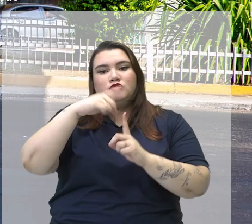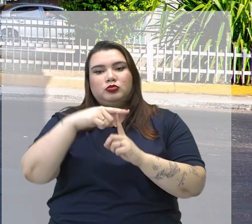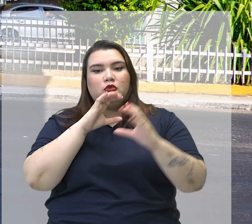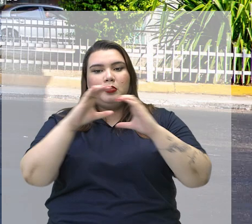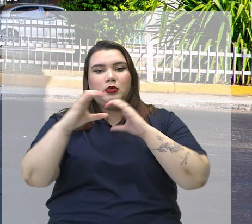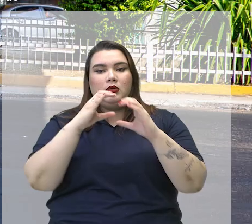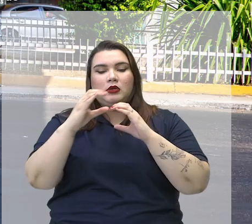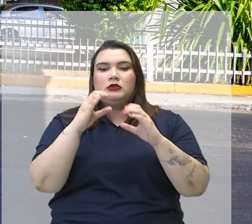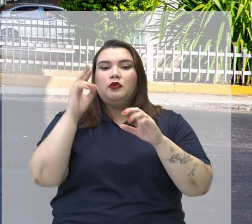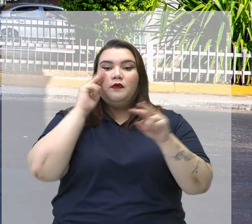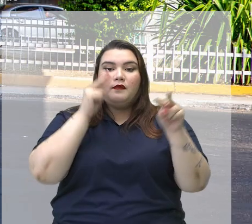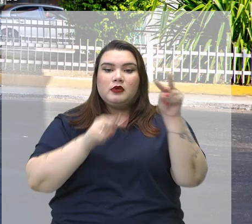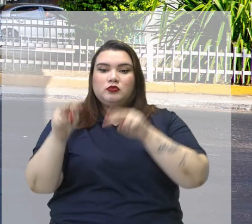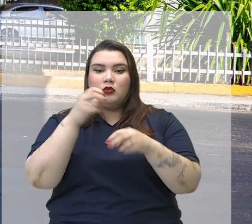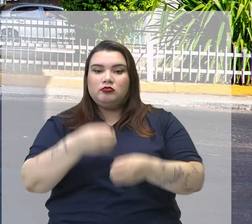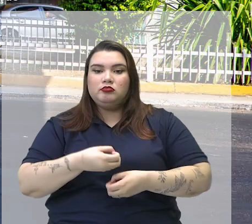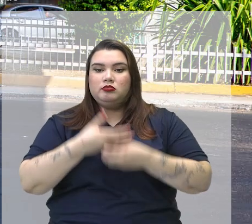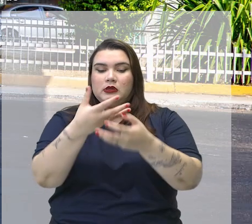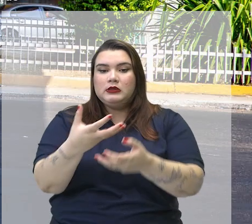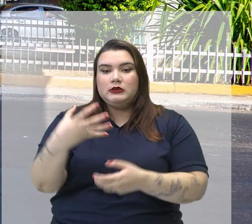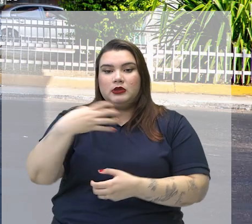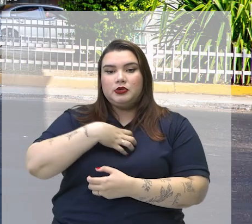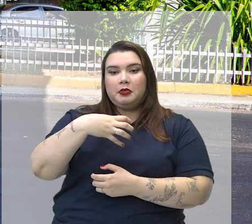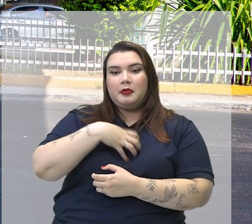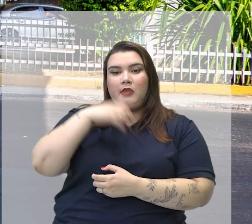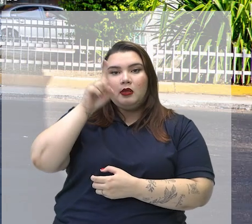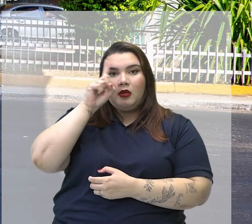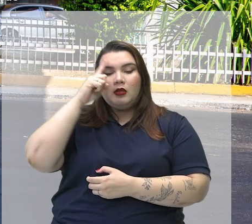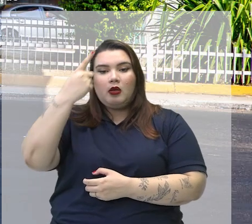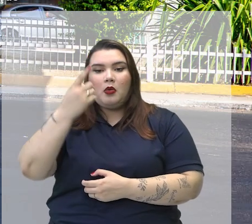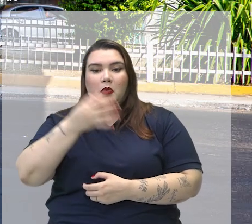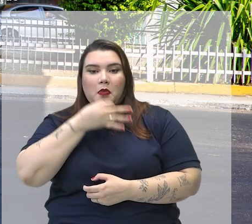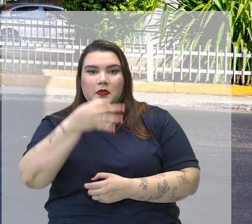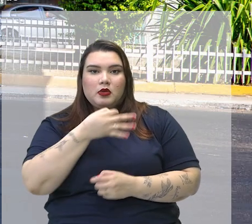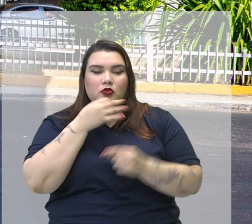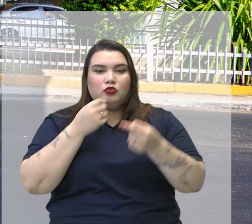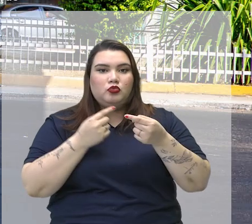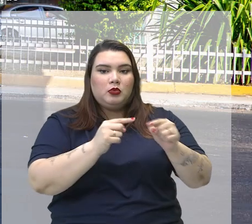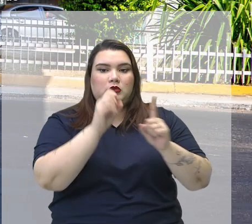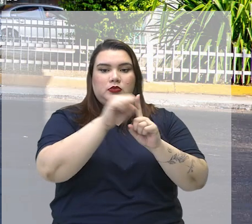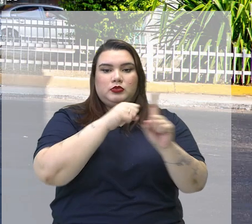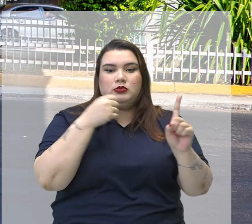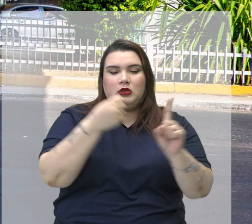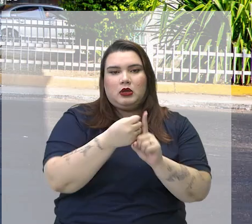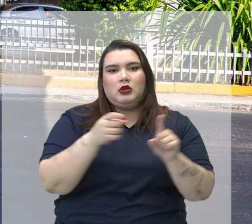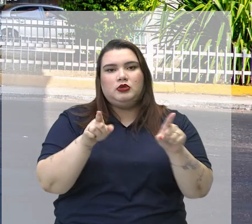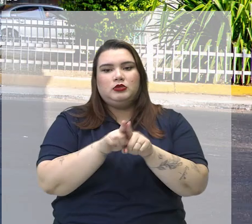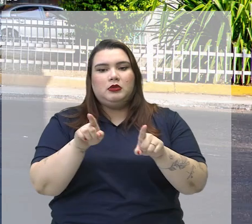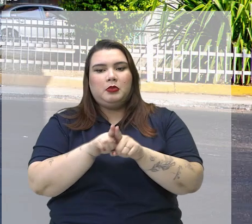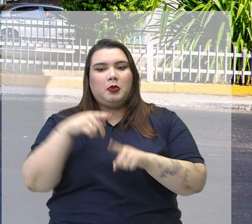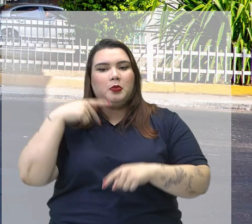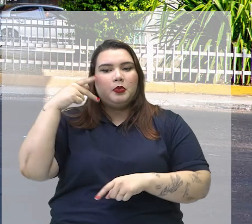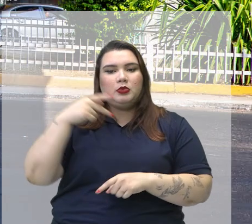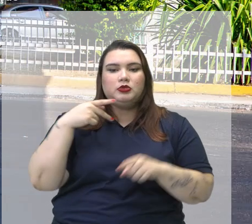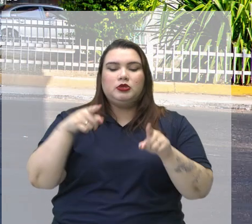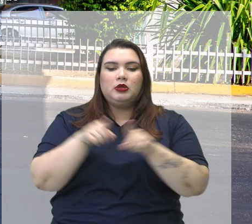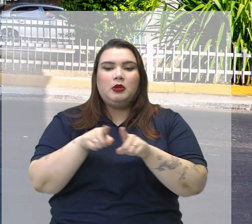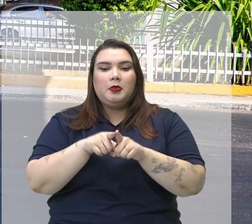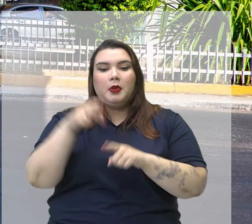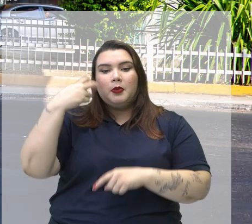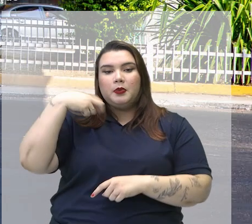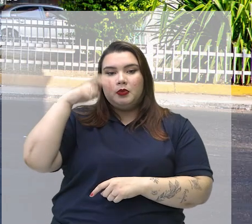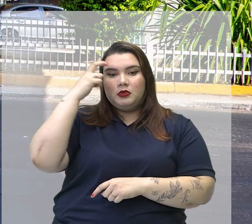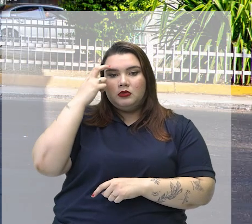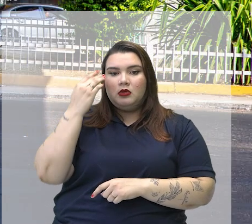expressa sentimentos, ideias, críticas sociais, políticas e culturais. Aqui nós temos a